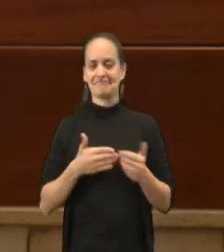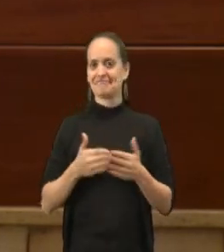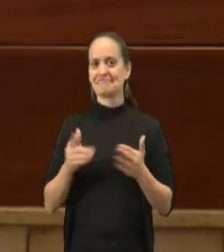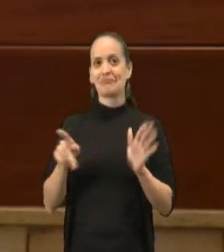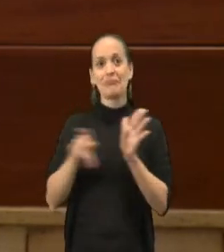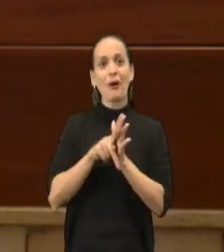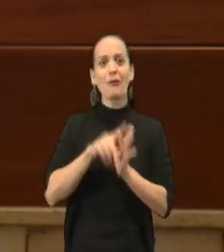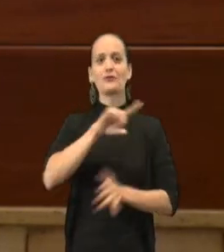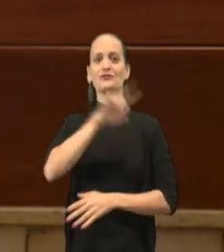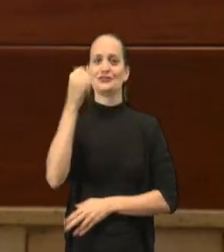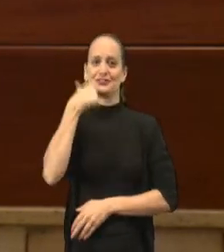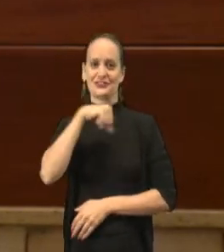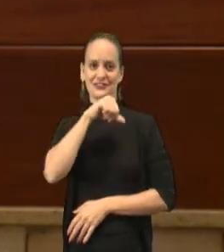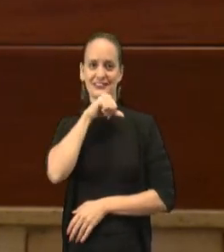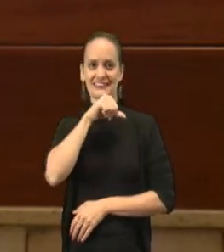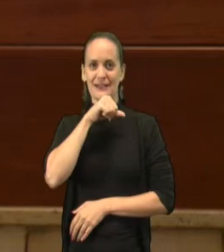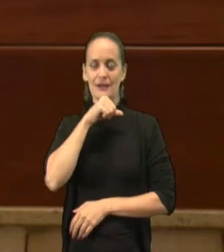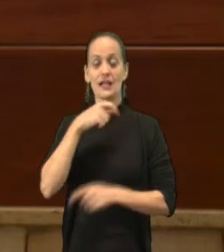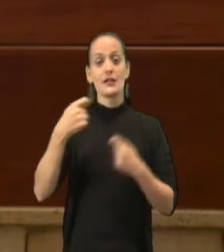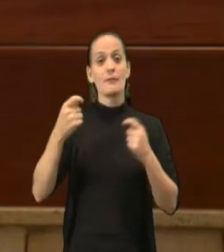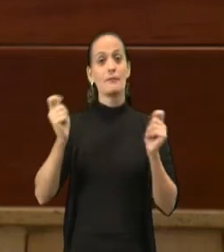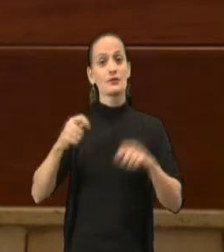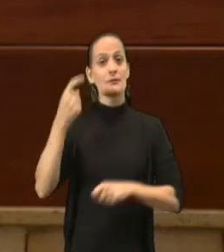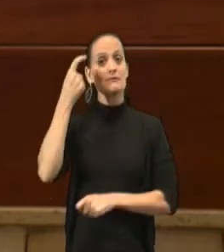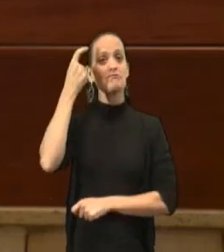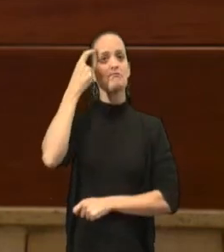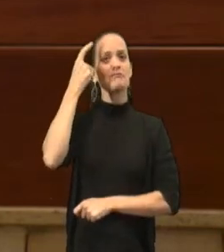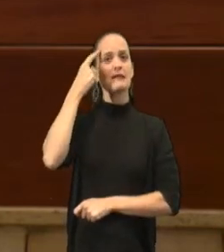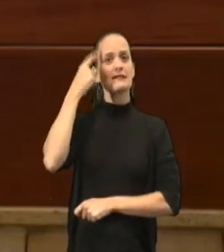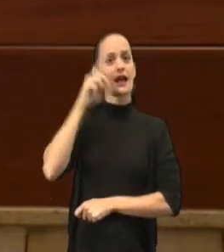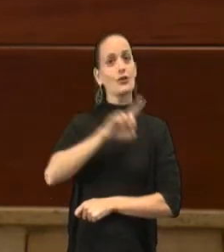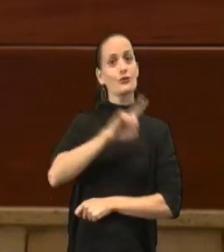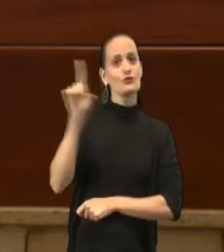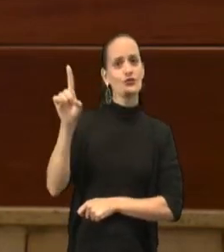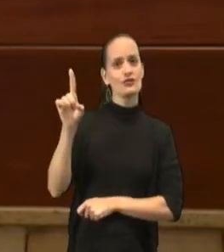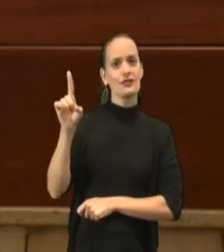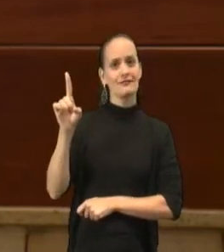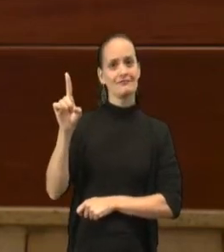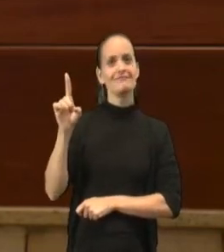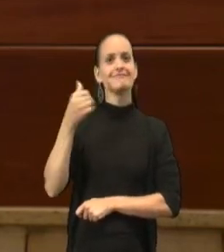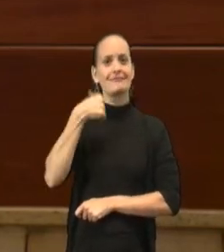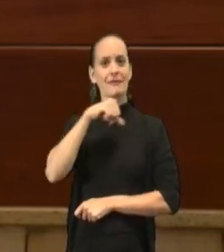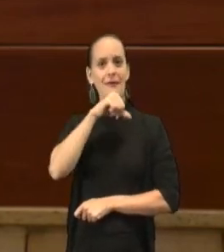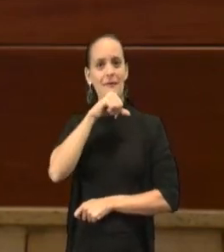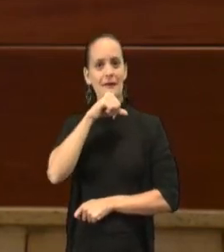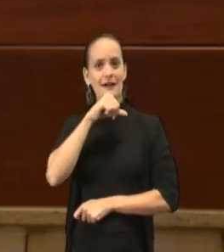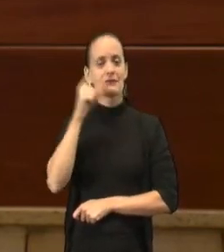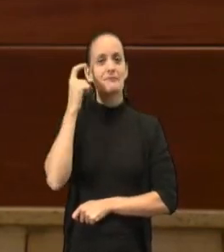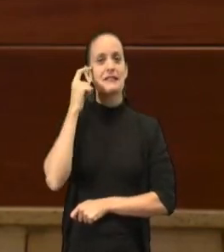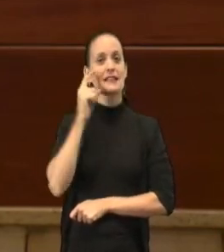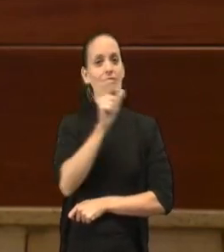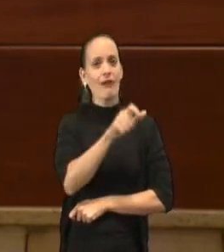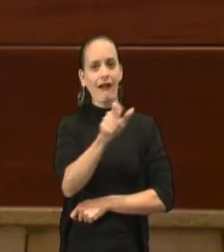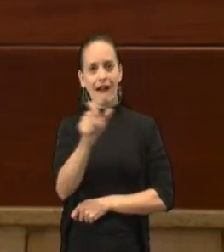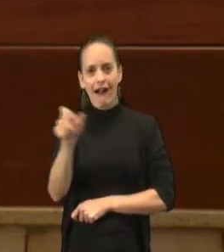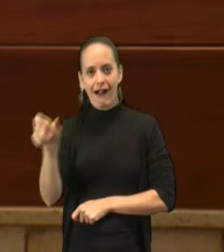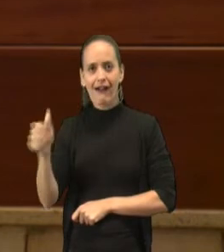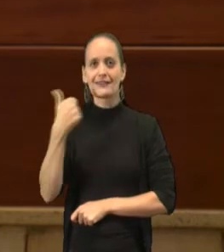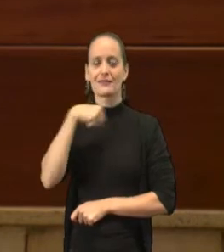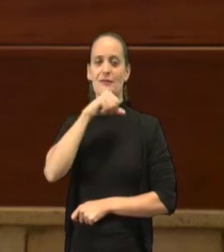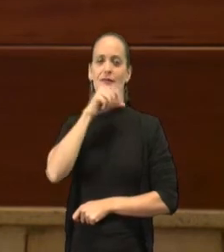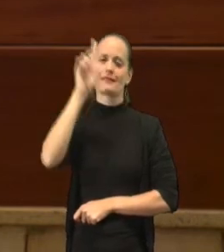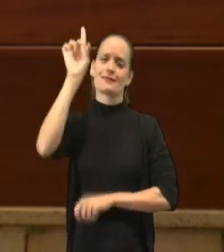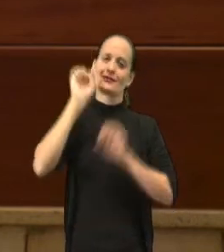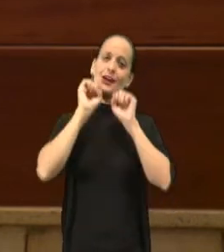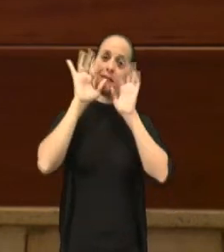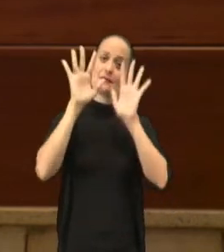neste dia haja uma reflexão, principalmente daqueles que congregam nesta igreja, a respeito destas mães. Que Deus possa abençoar